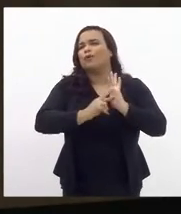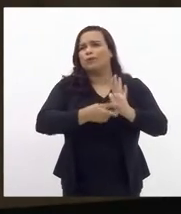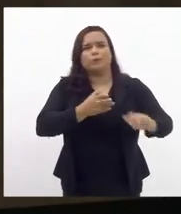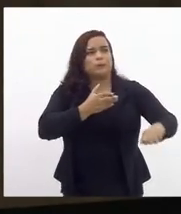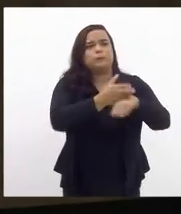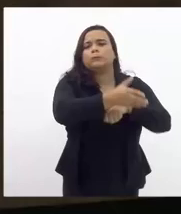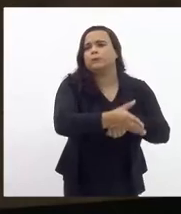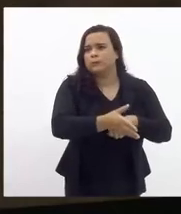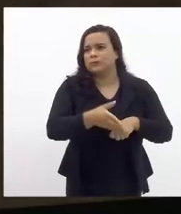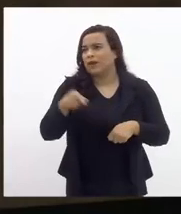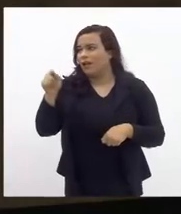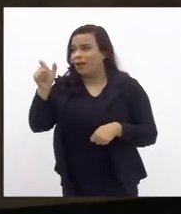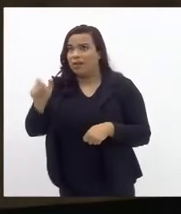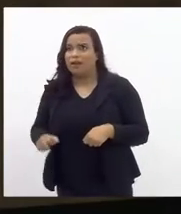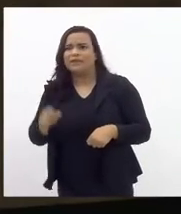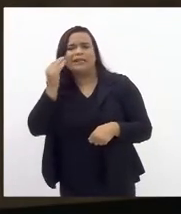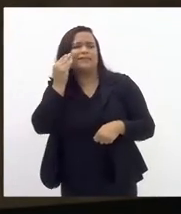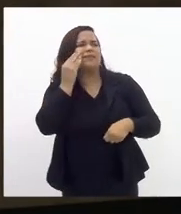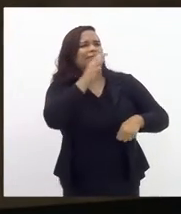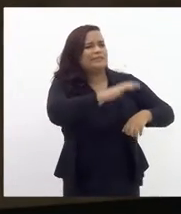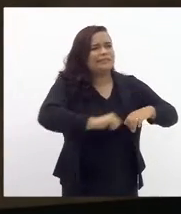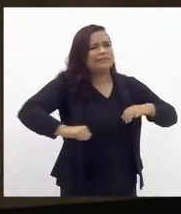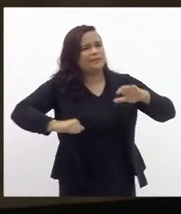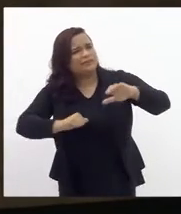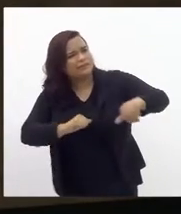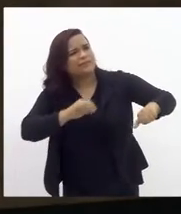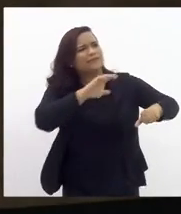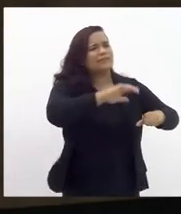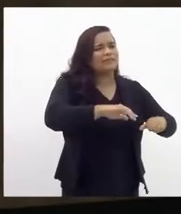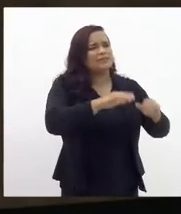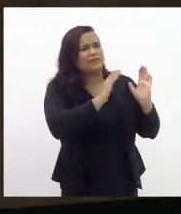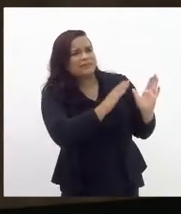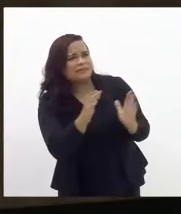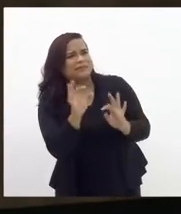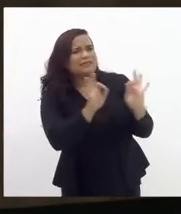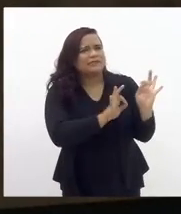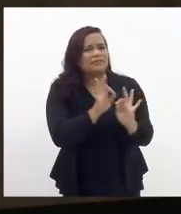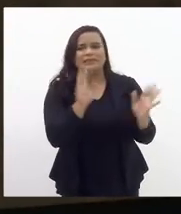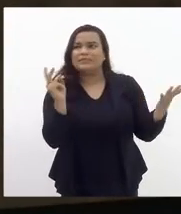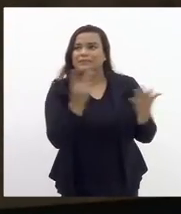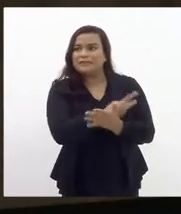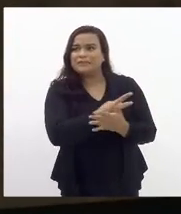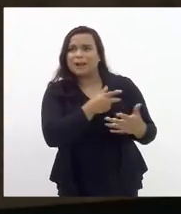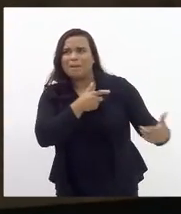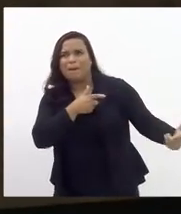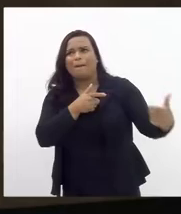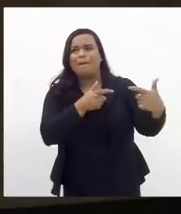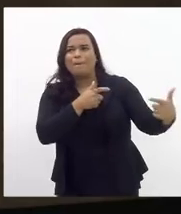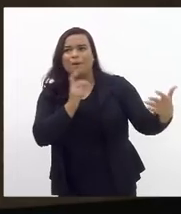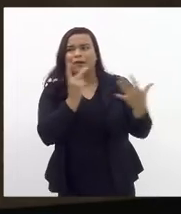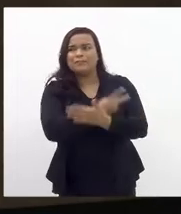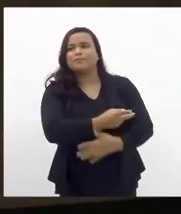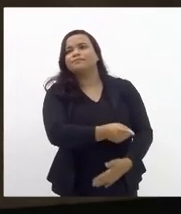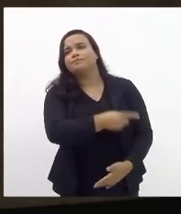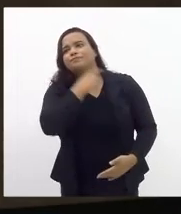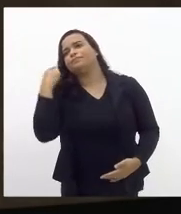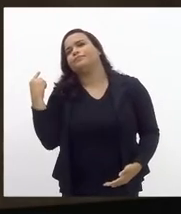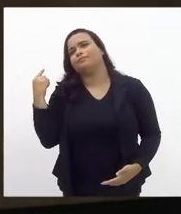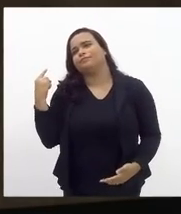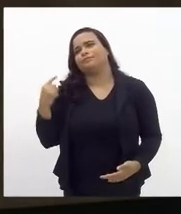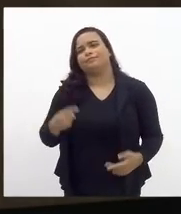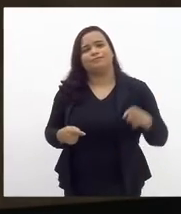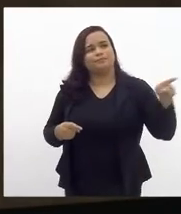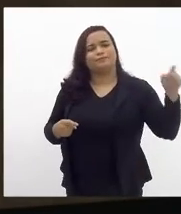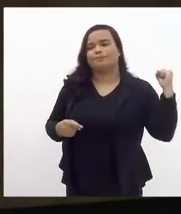síndico e tentando regularizar, moralizar a situação do condomínio. Enfrentou um duro combate que lhe custou a própria vida, que lhe custou a